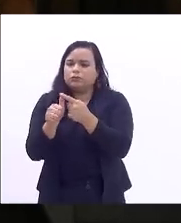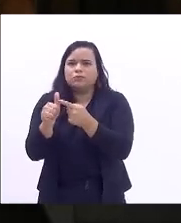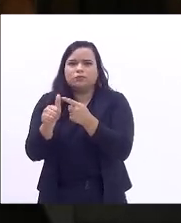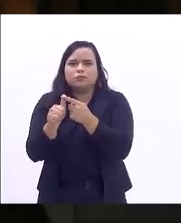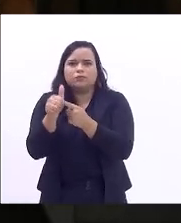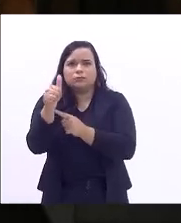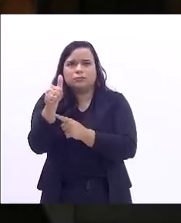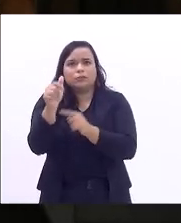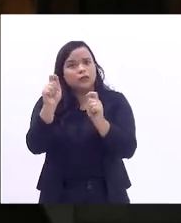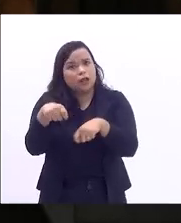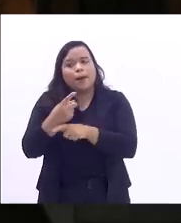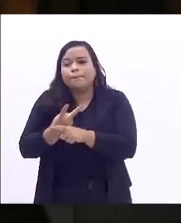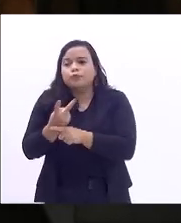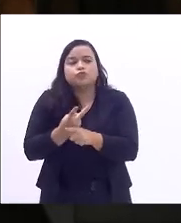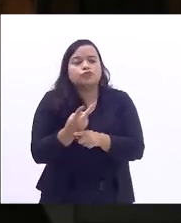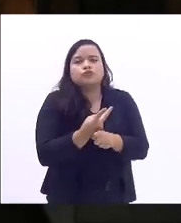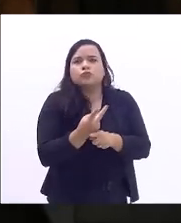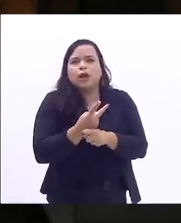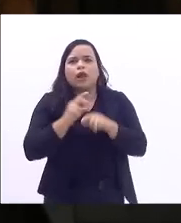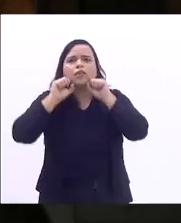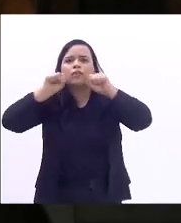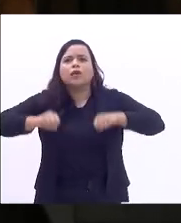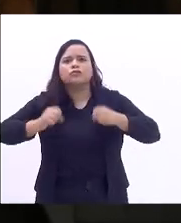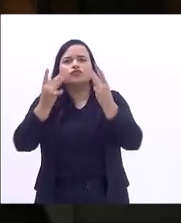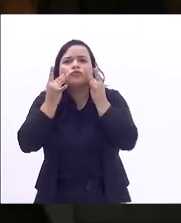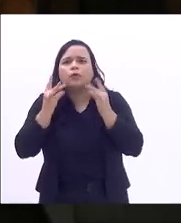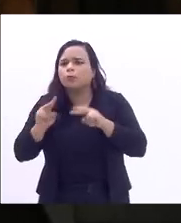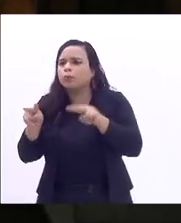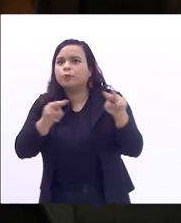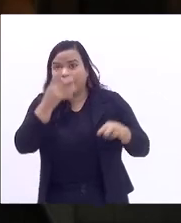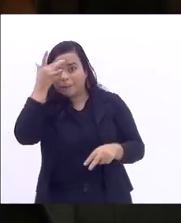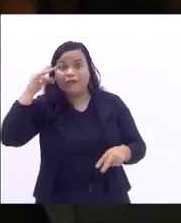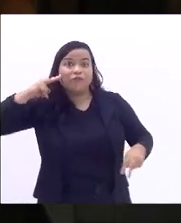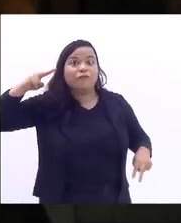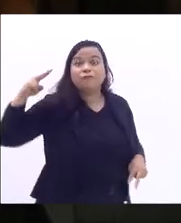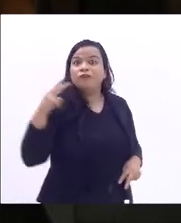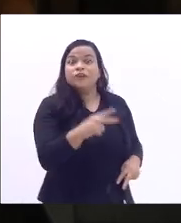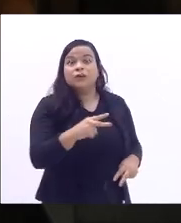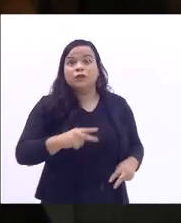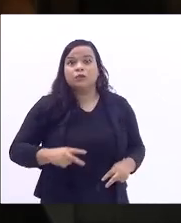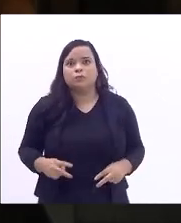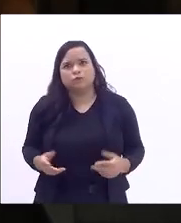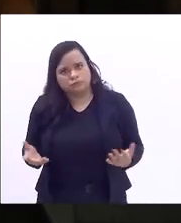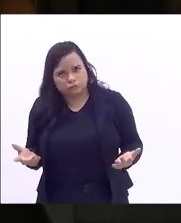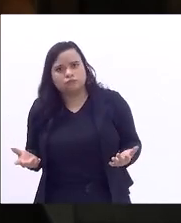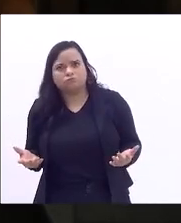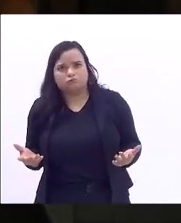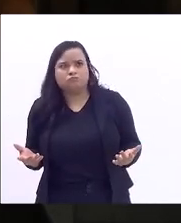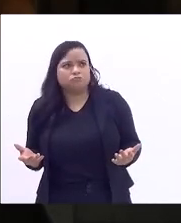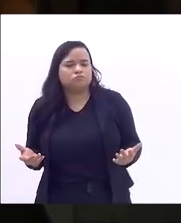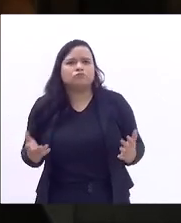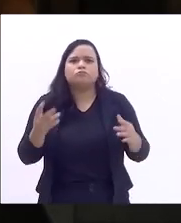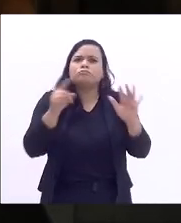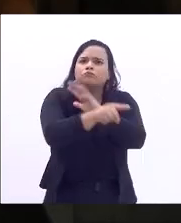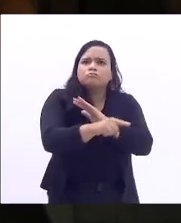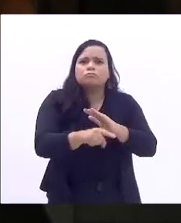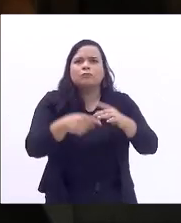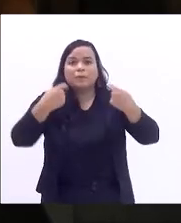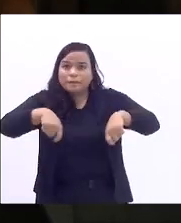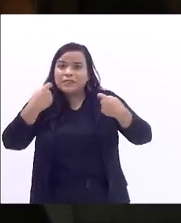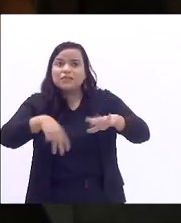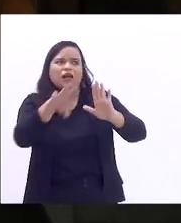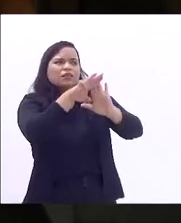e você pode buscar testemunhas você qualquer prisão você tem que